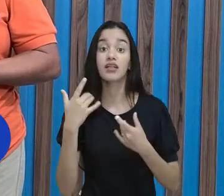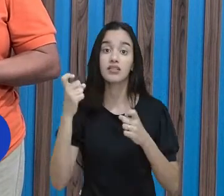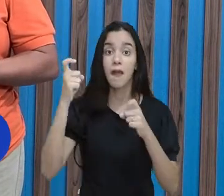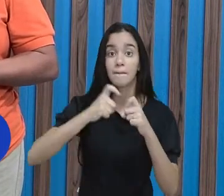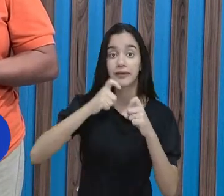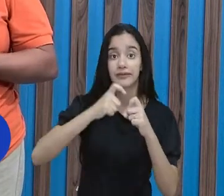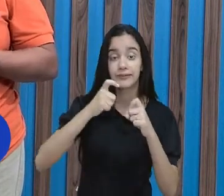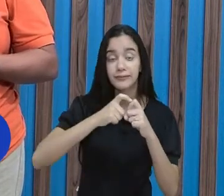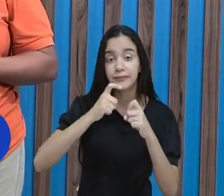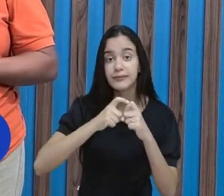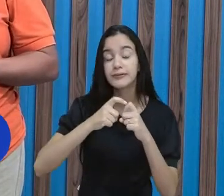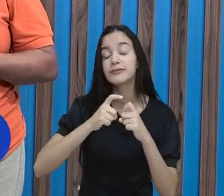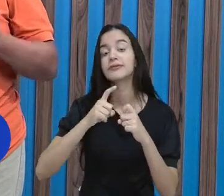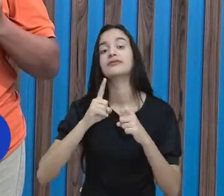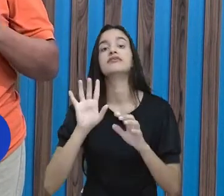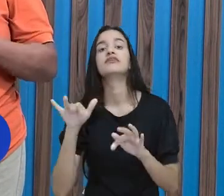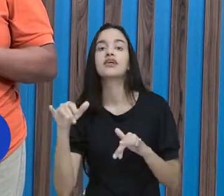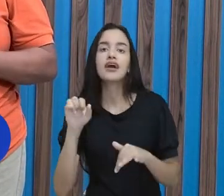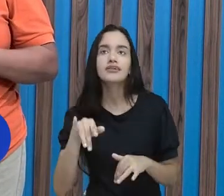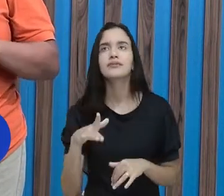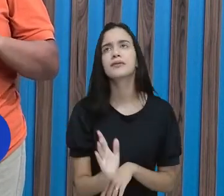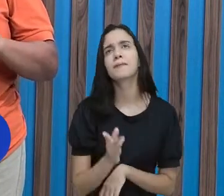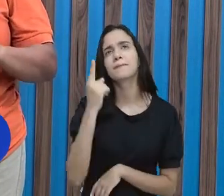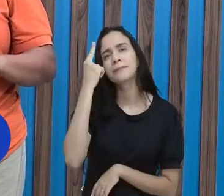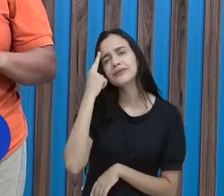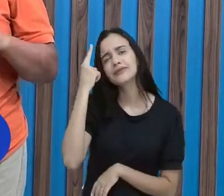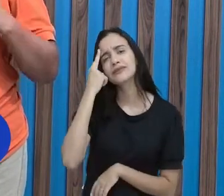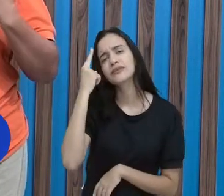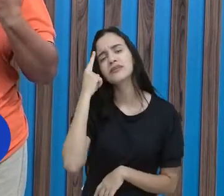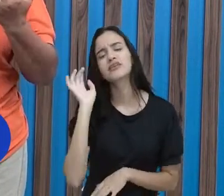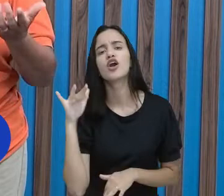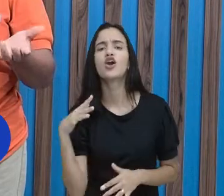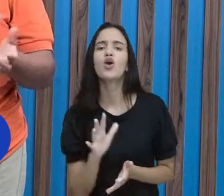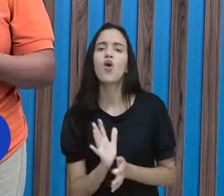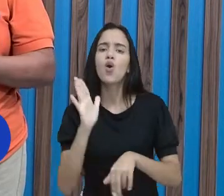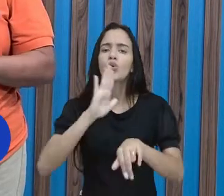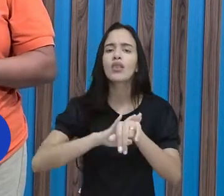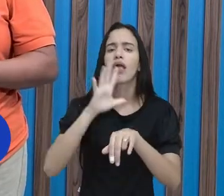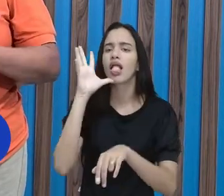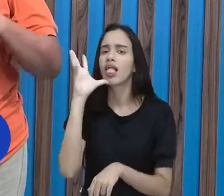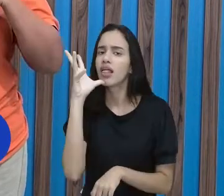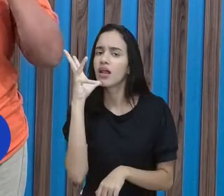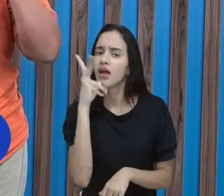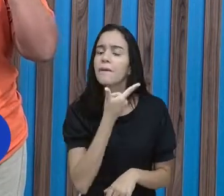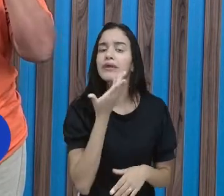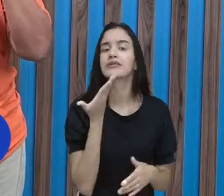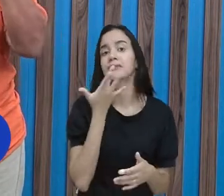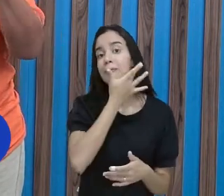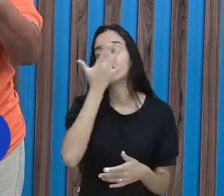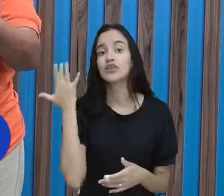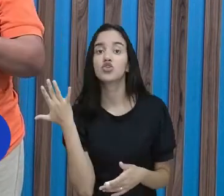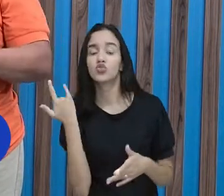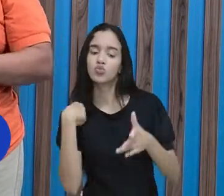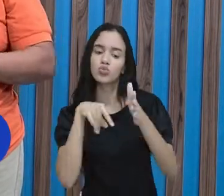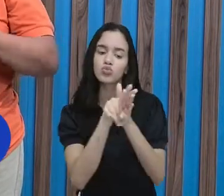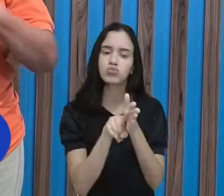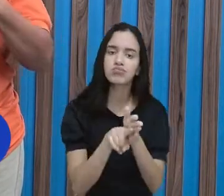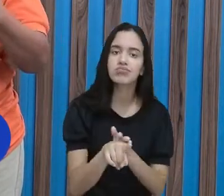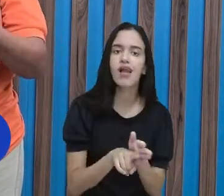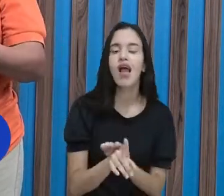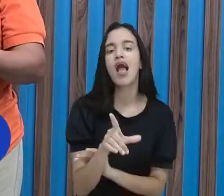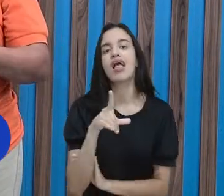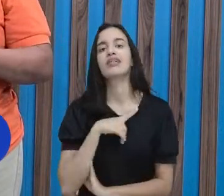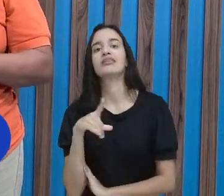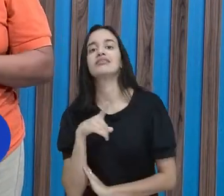medicina, né? Medicina. Se a gente pensar o tempo que demorava para as pessoas se consultarem, ter